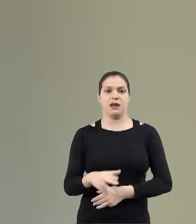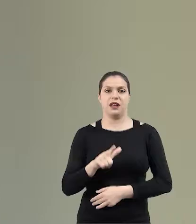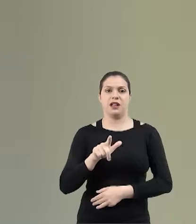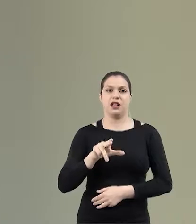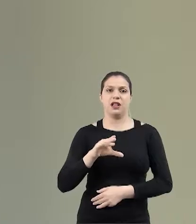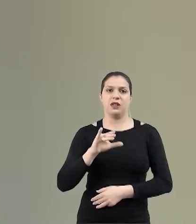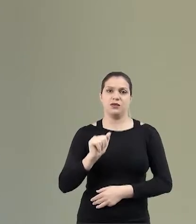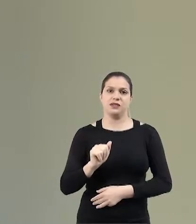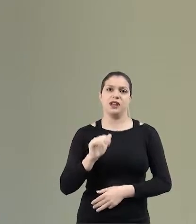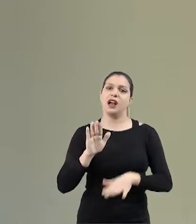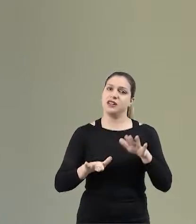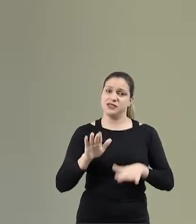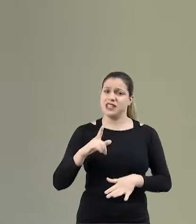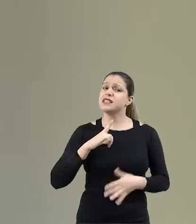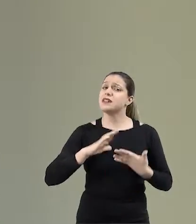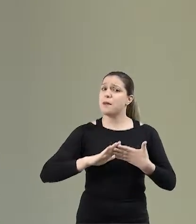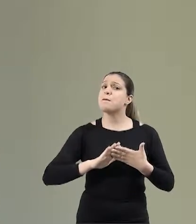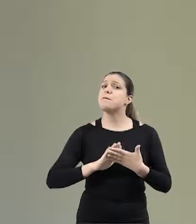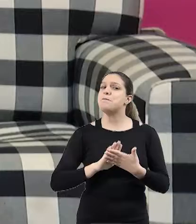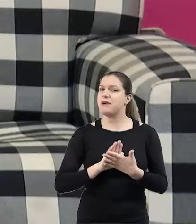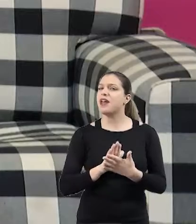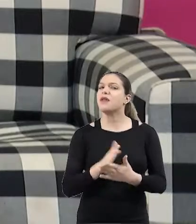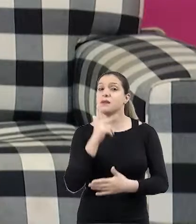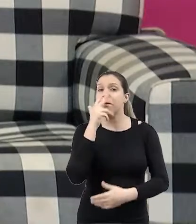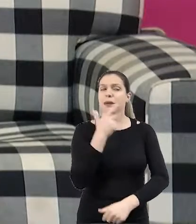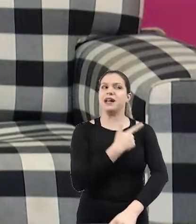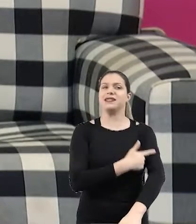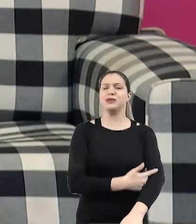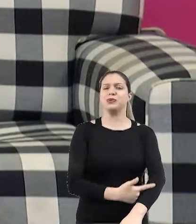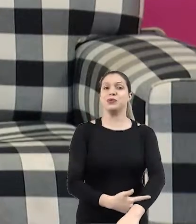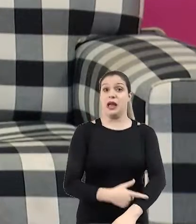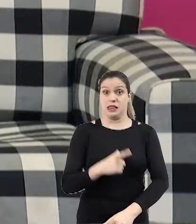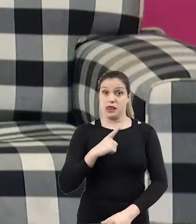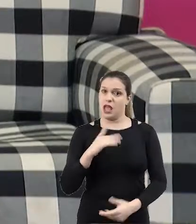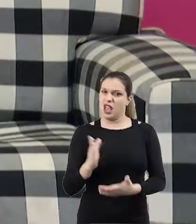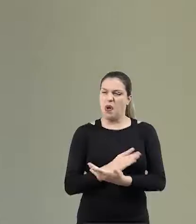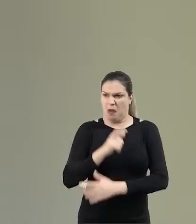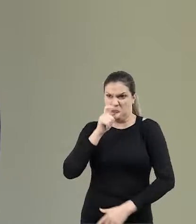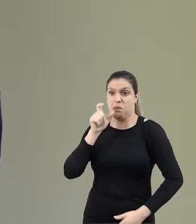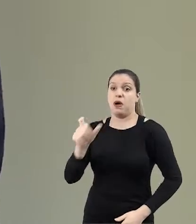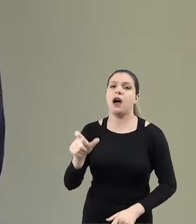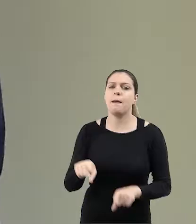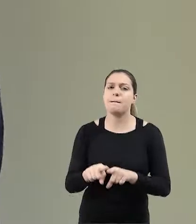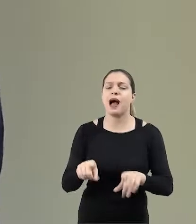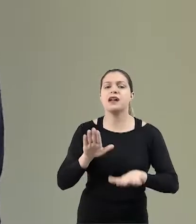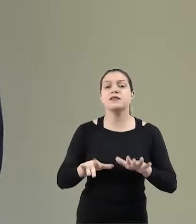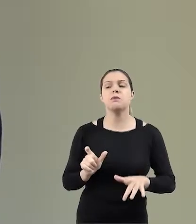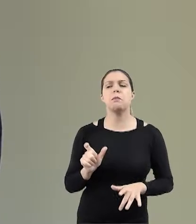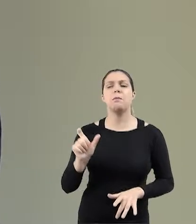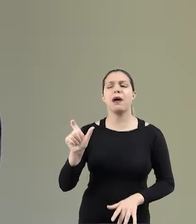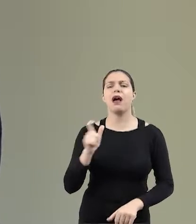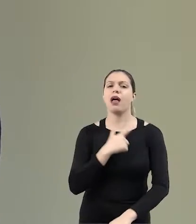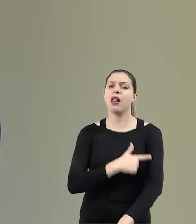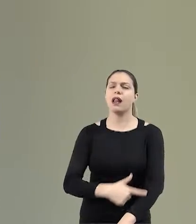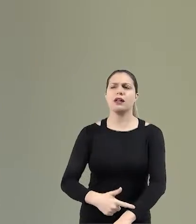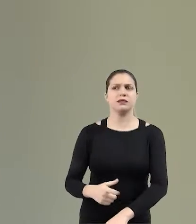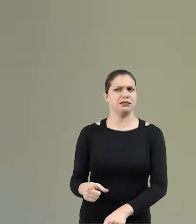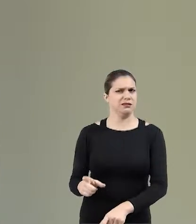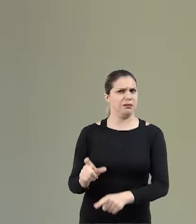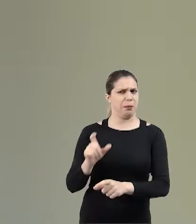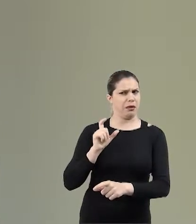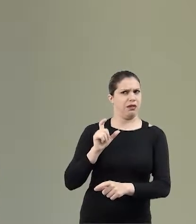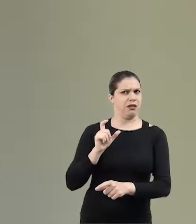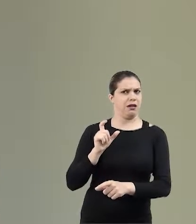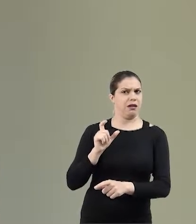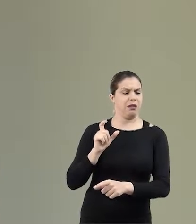preconceito gentilmente. Sim. Existe o preconceito agressivo, né? Mas existe também o preconceito e a discriminação gentil. Então,